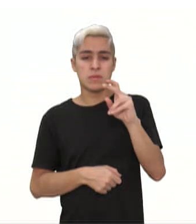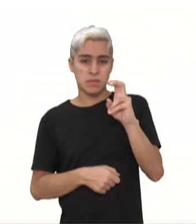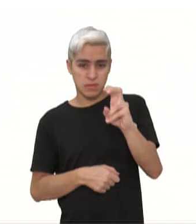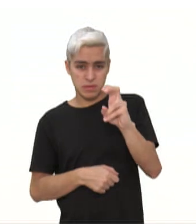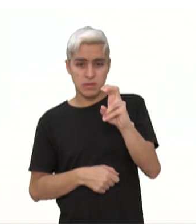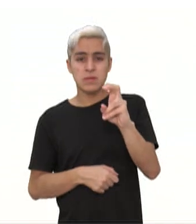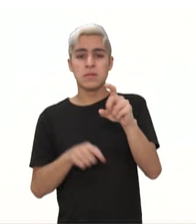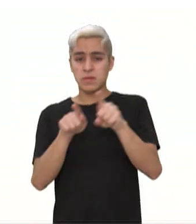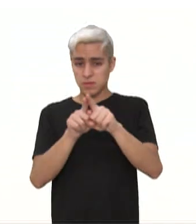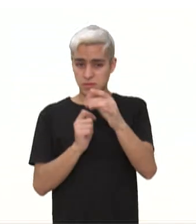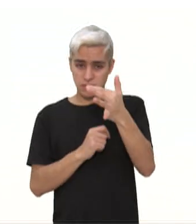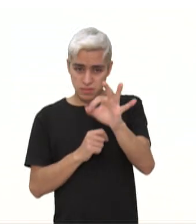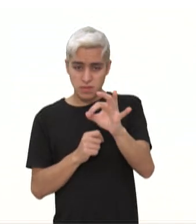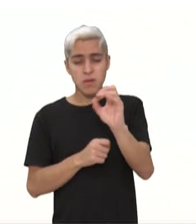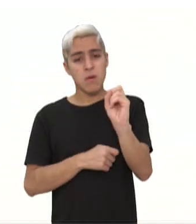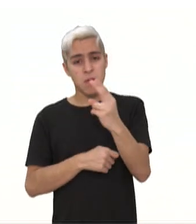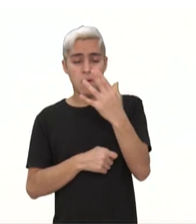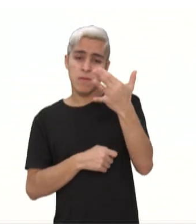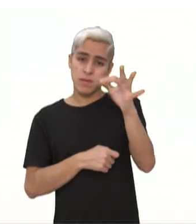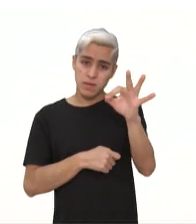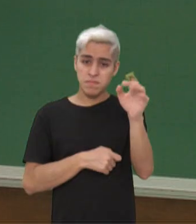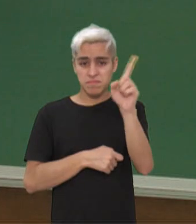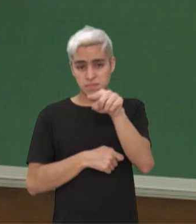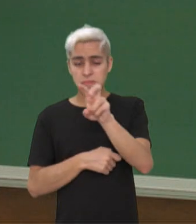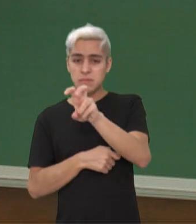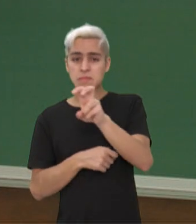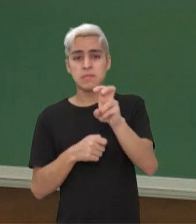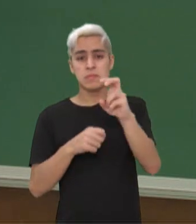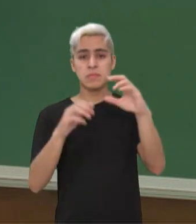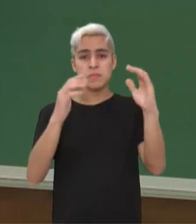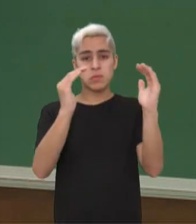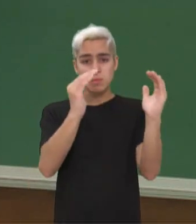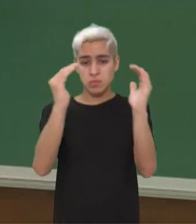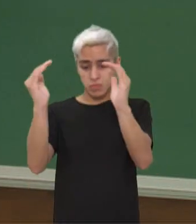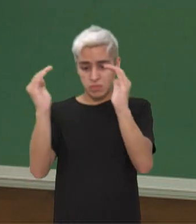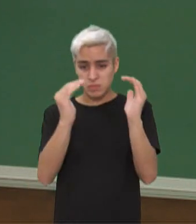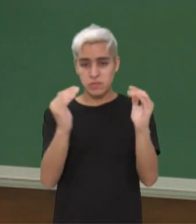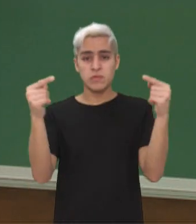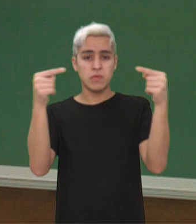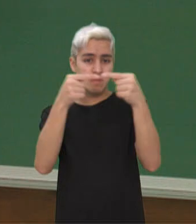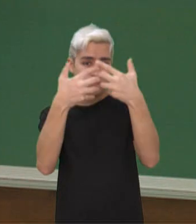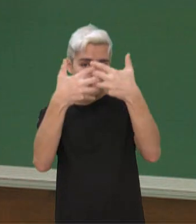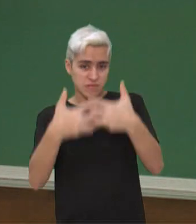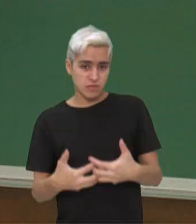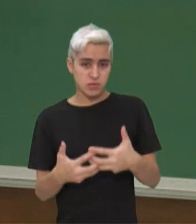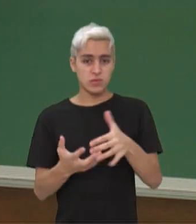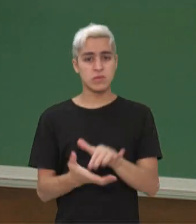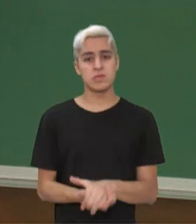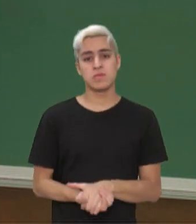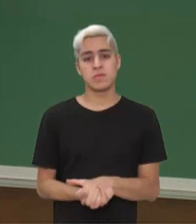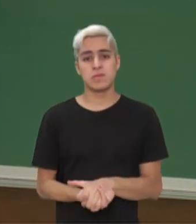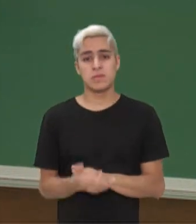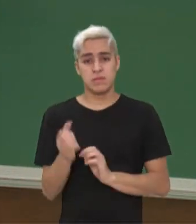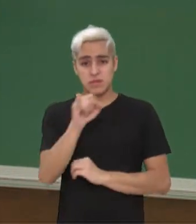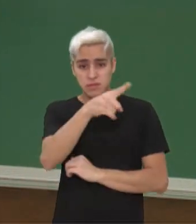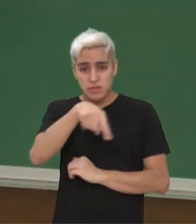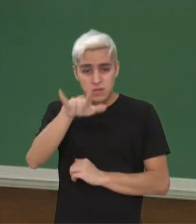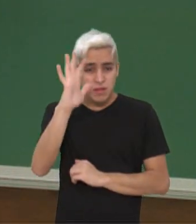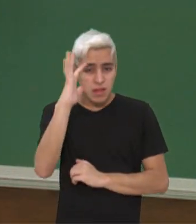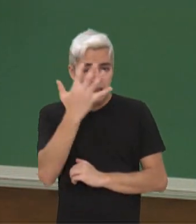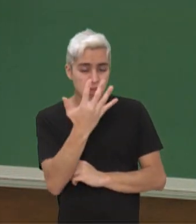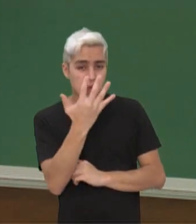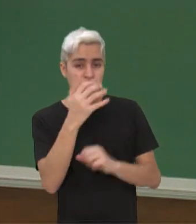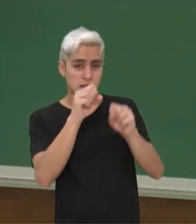5 e 10 ou 10 e 5. Os dois conjuntos de solução, né? Que se você resolve